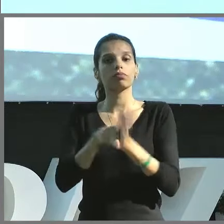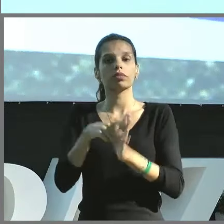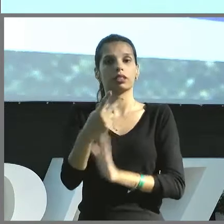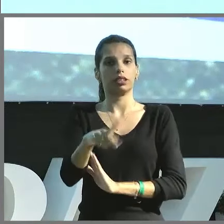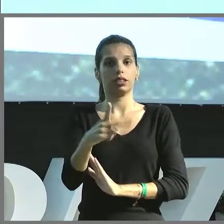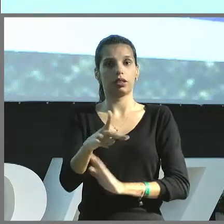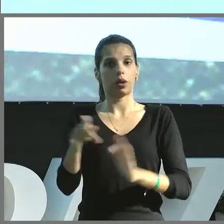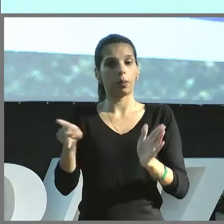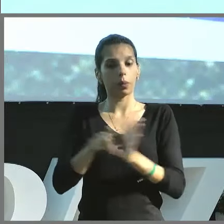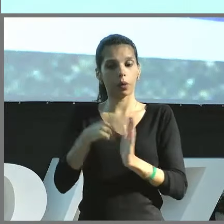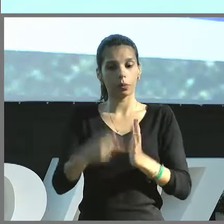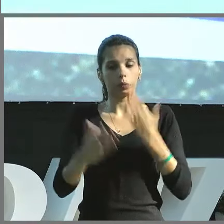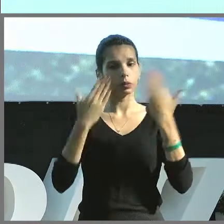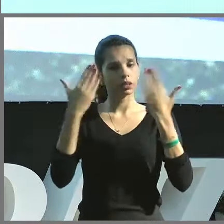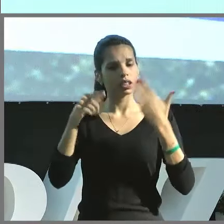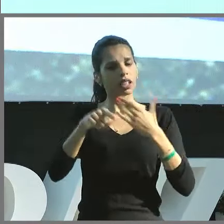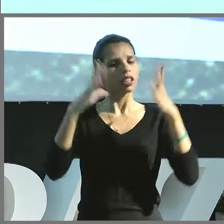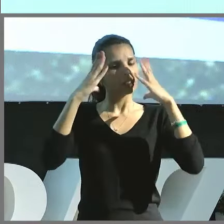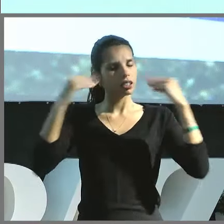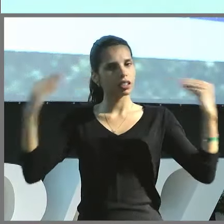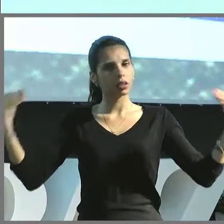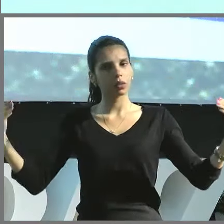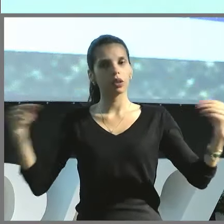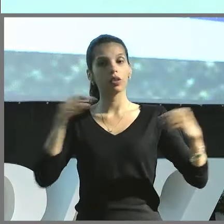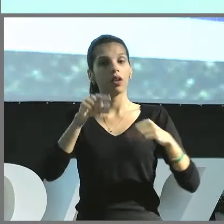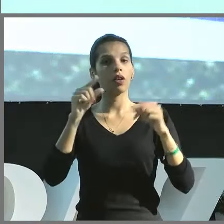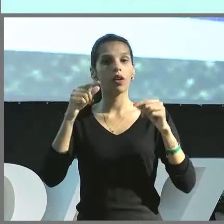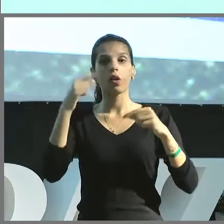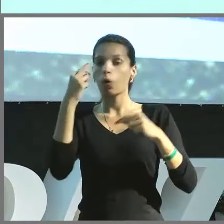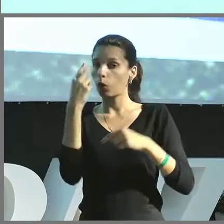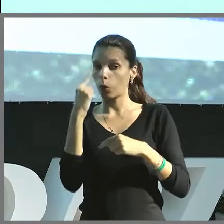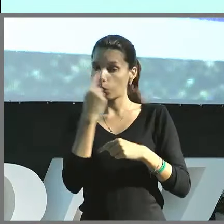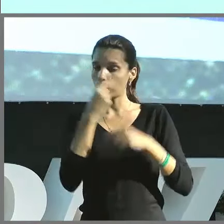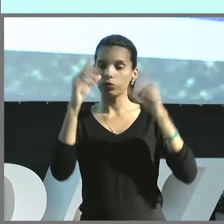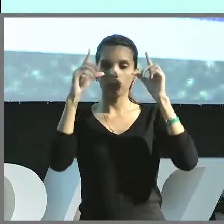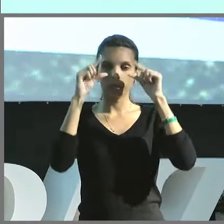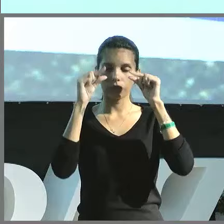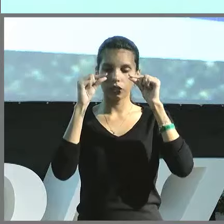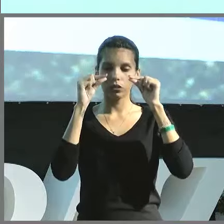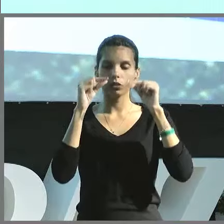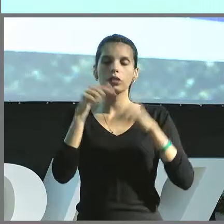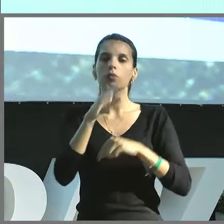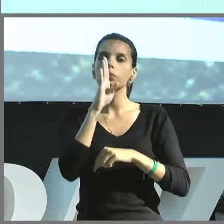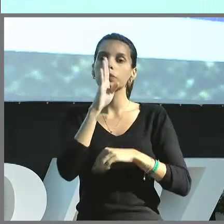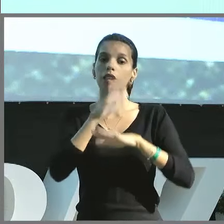momento psicoterapêutico. Relaxa um pouco, fecha os olhos. E aí ele fez